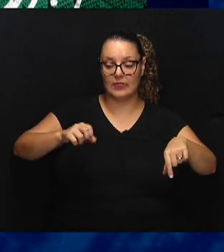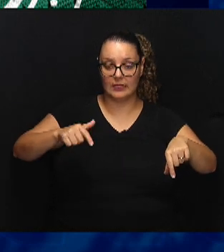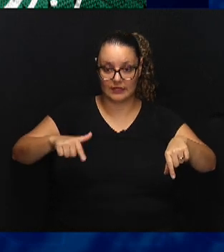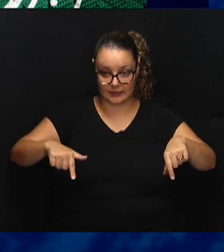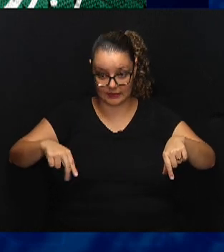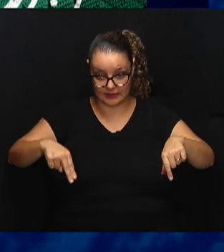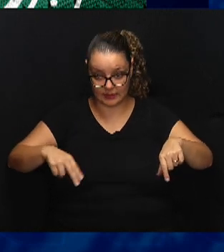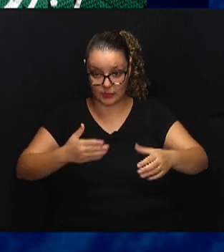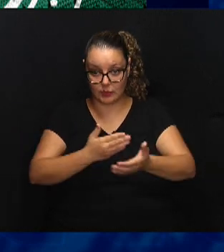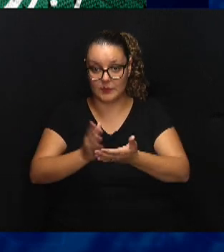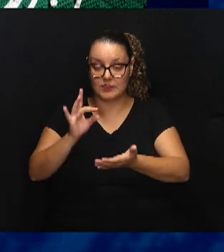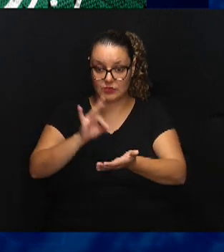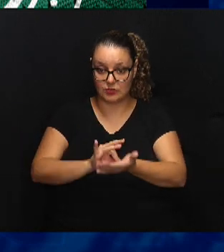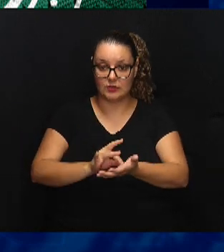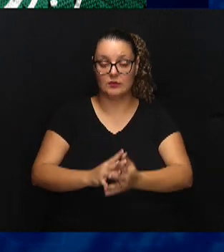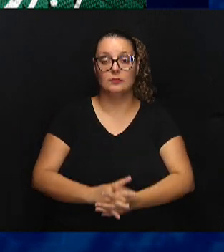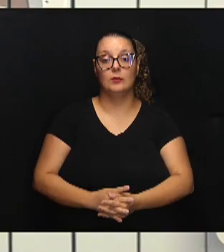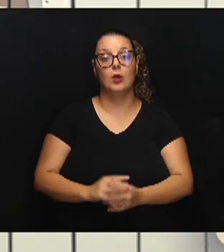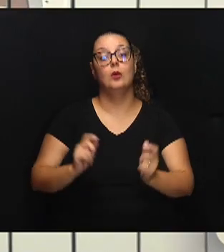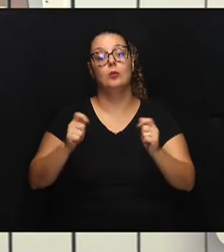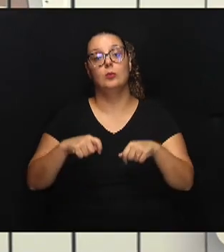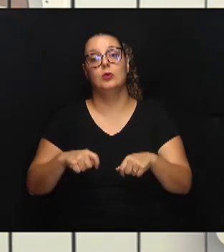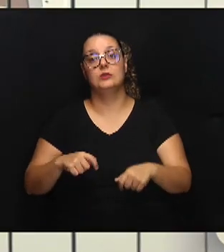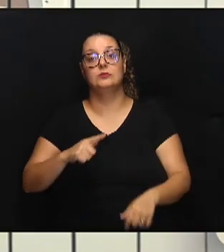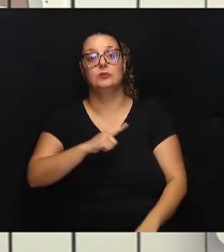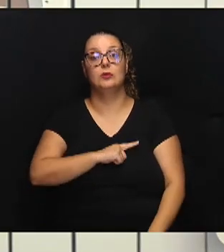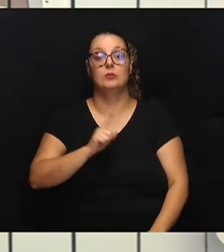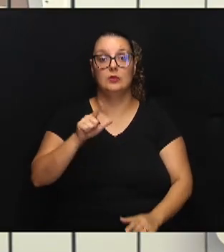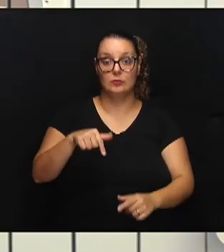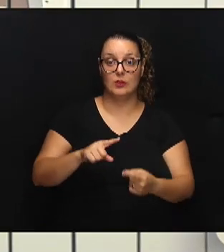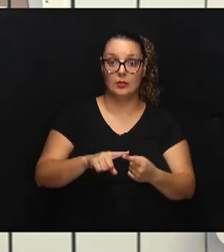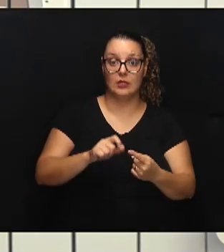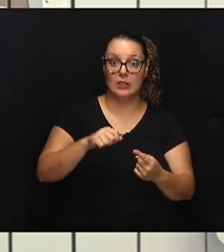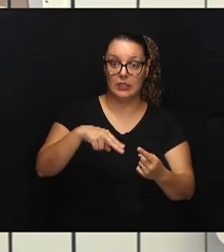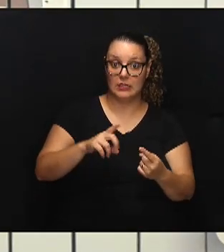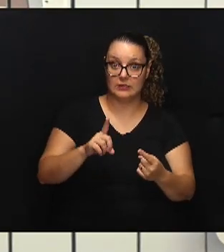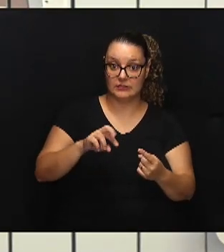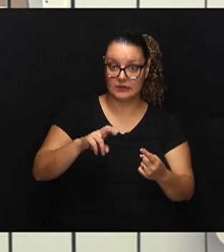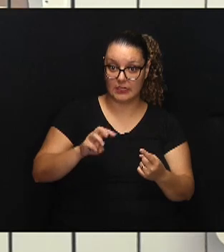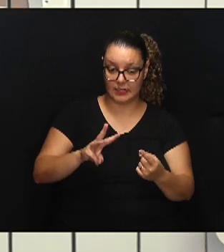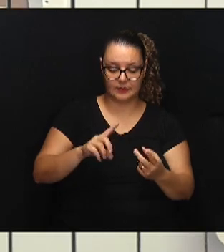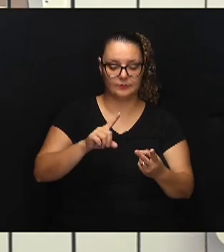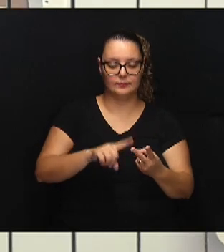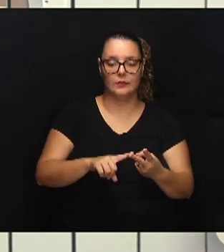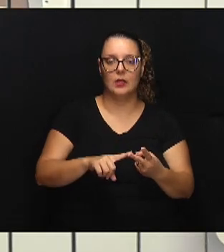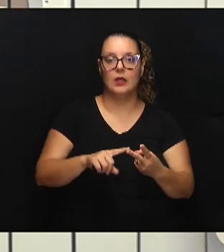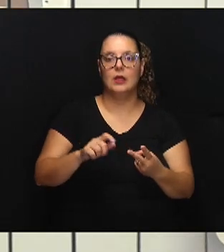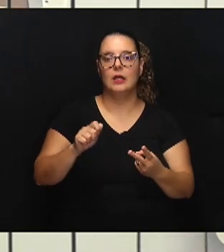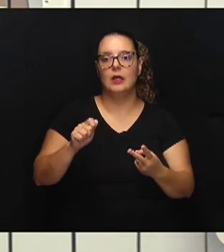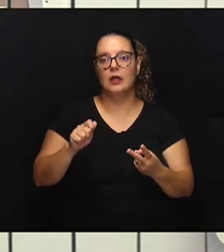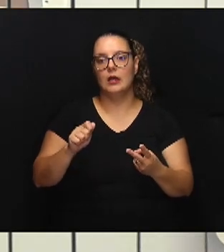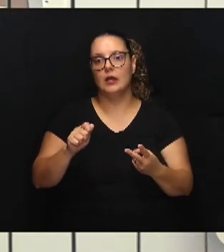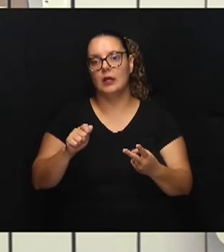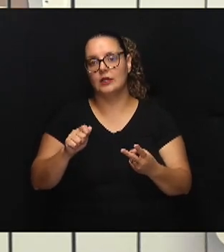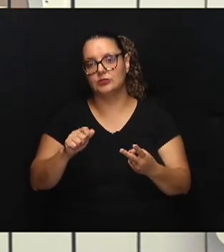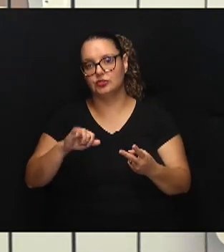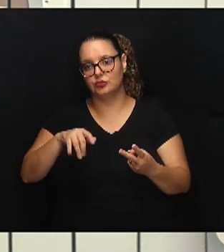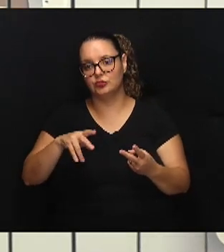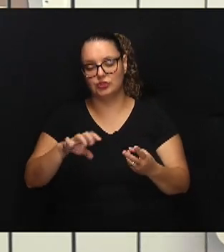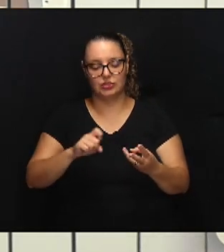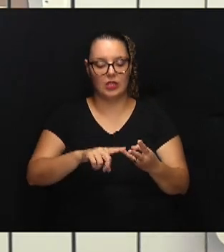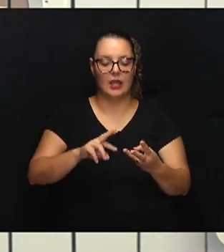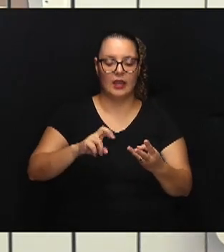os titulares. Provável Guarani para logo mais então. Tem Andrei no gol, o Lucas Justin na lateral direita, Rafael e